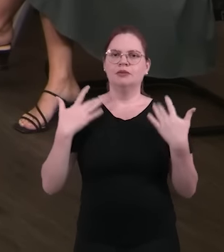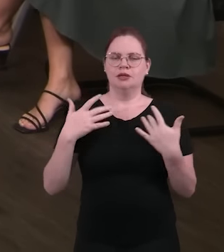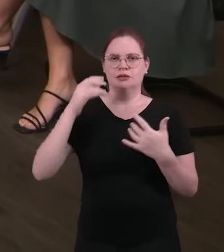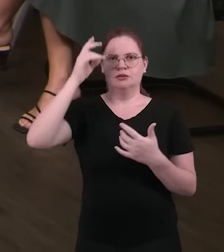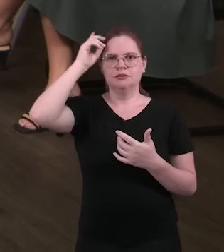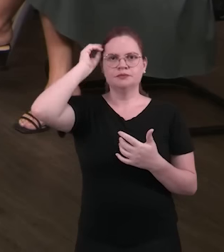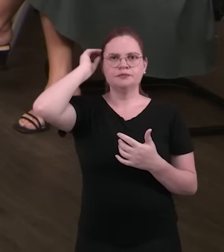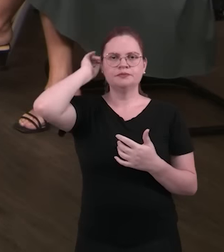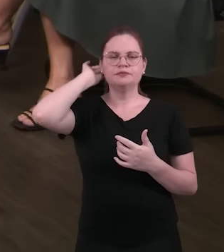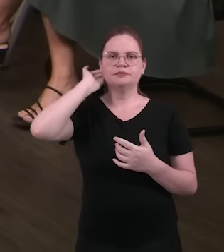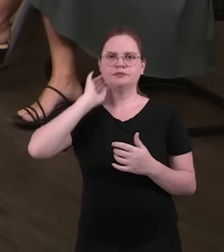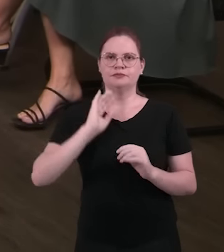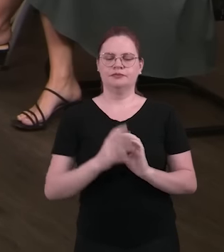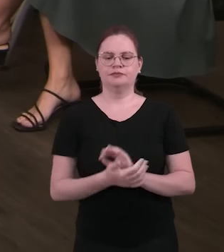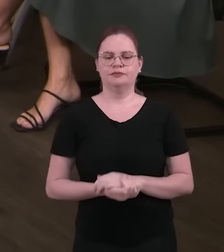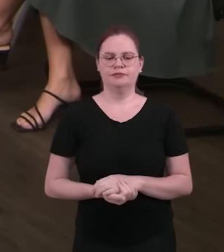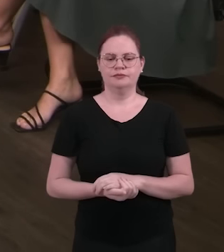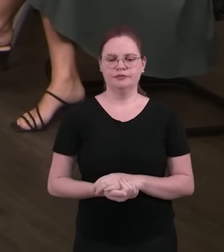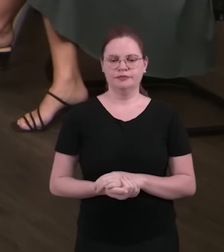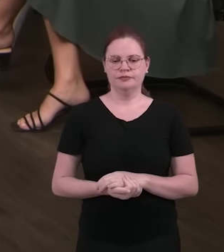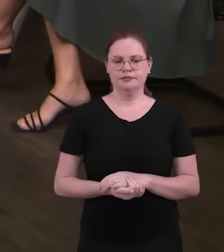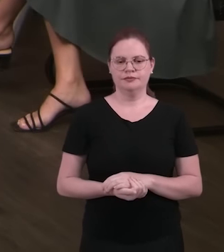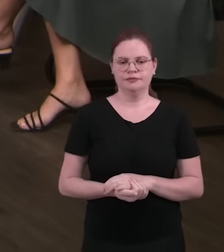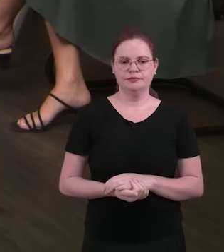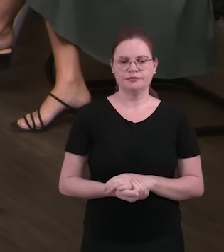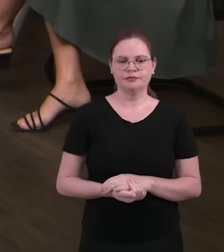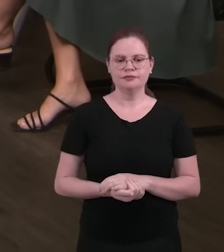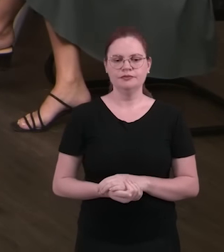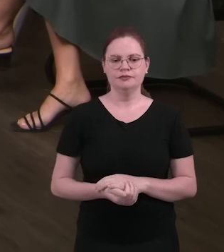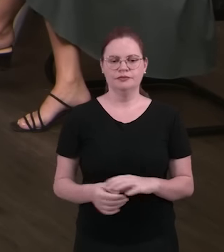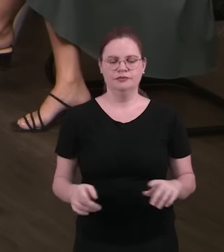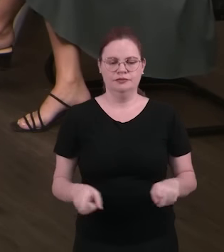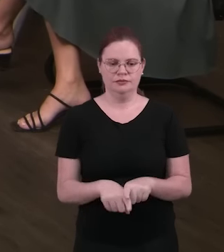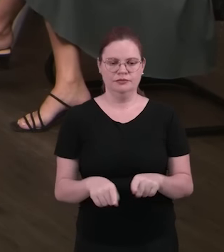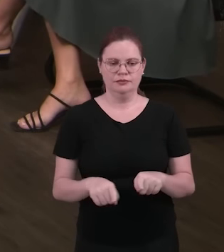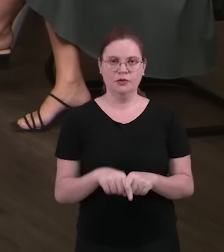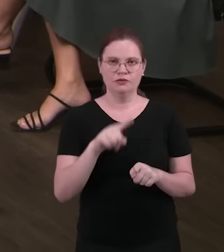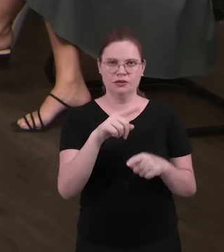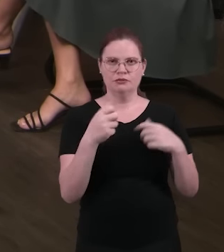arrependimento. Há um sintoma, Tarcísio, que você